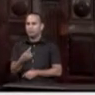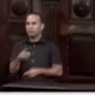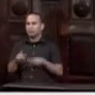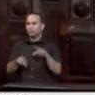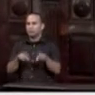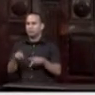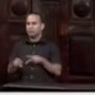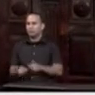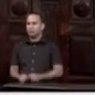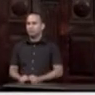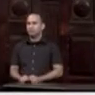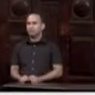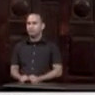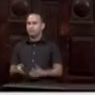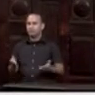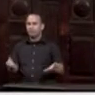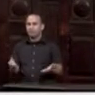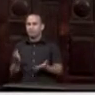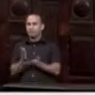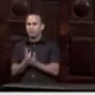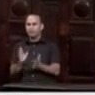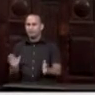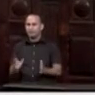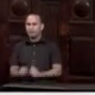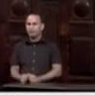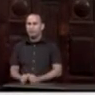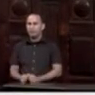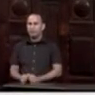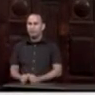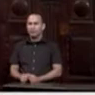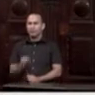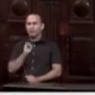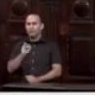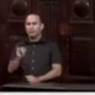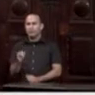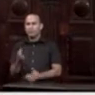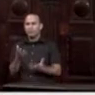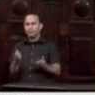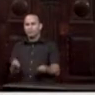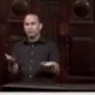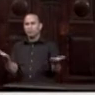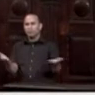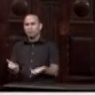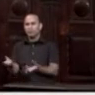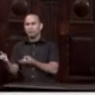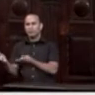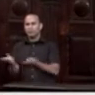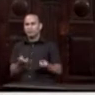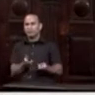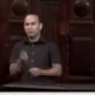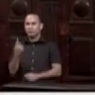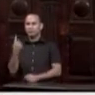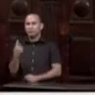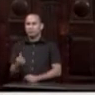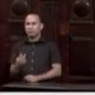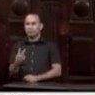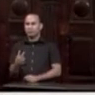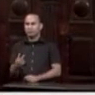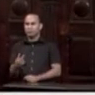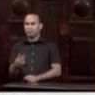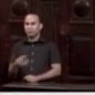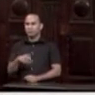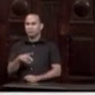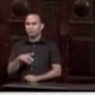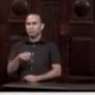para encerrar, eu gostaria de informar que recebi hoje aqui a visita de 2 vereadores do PSDB do município de